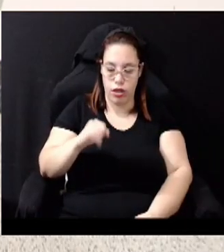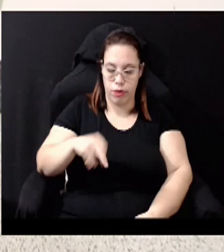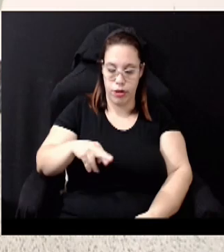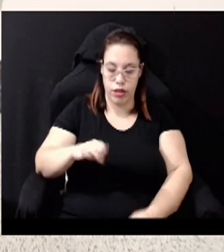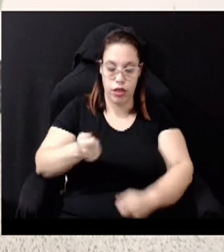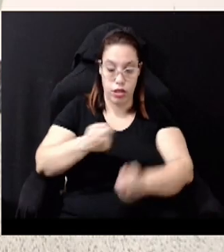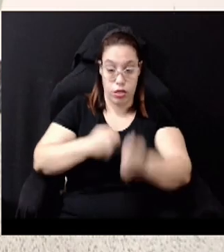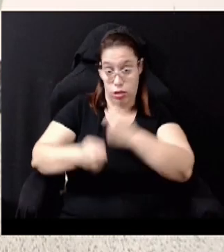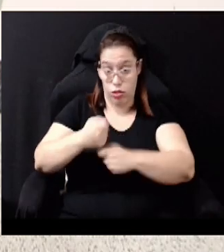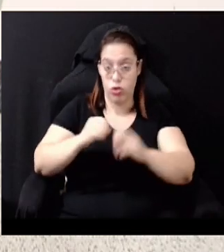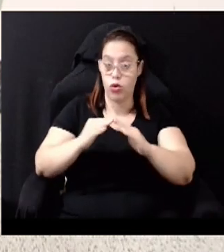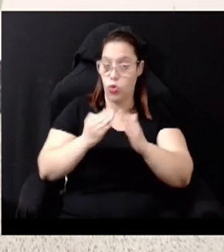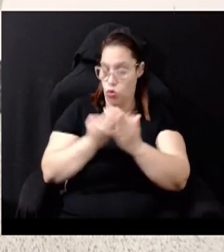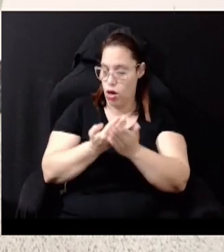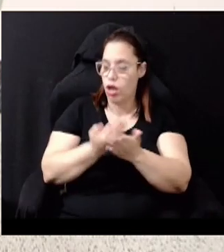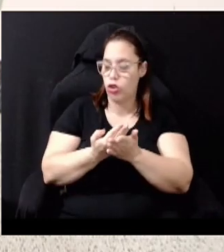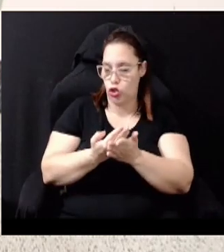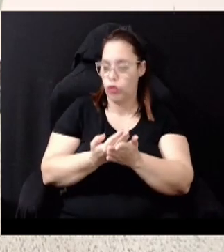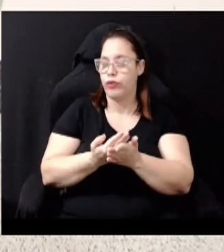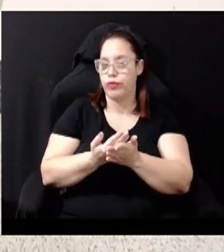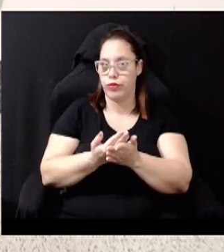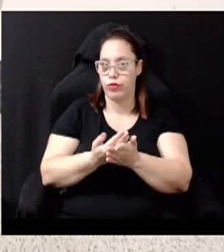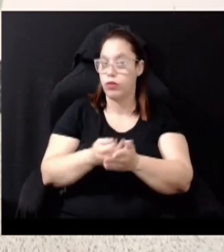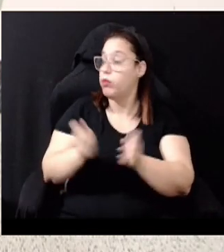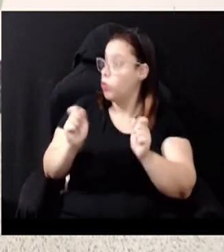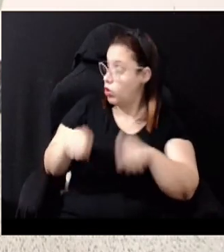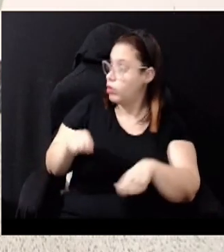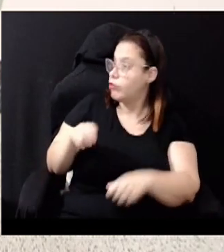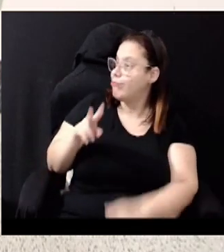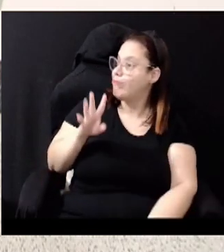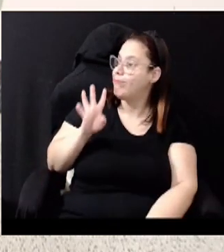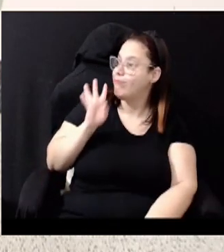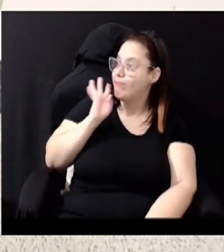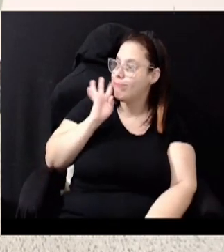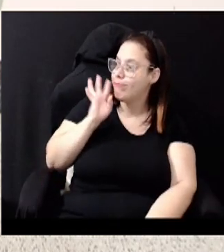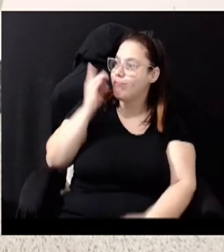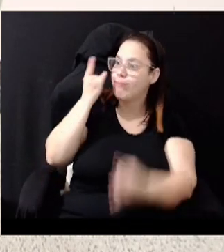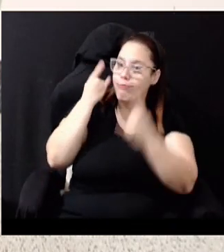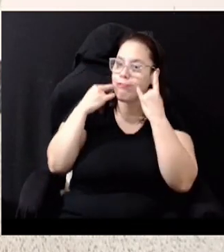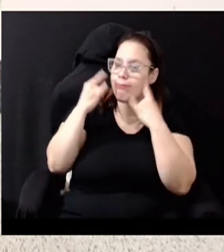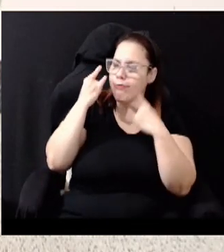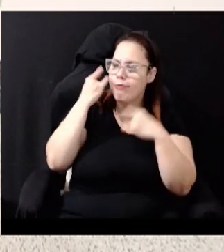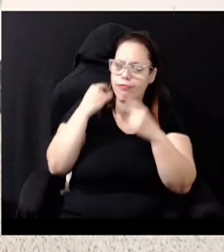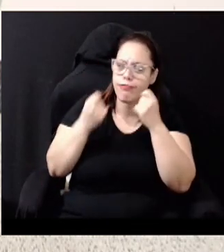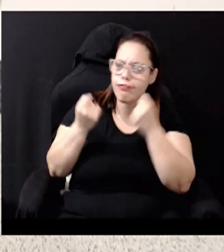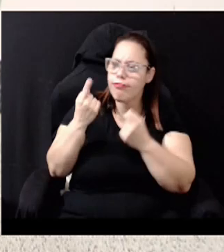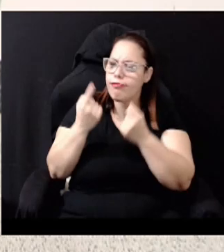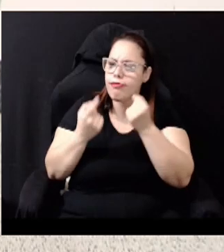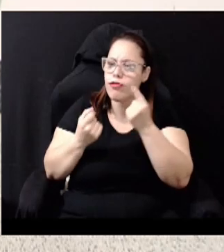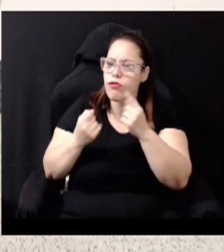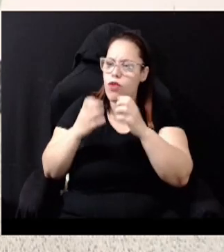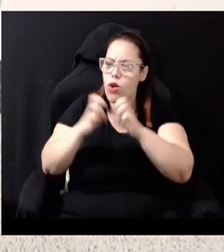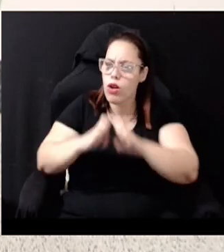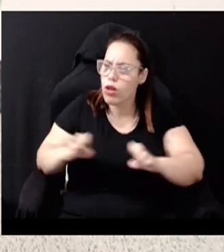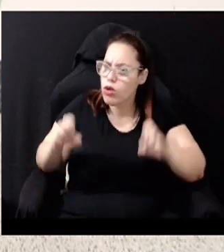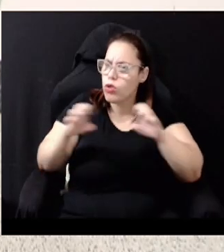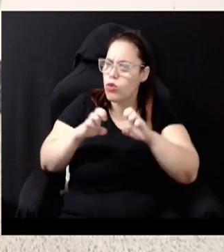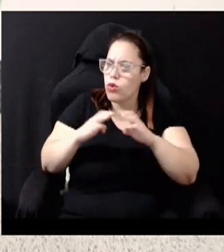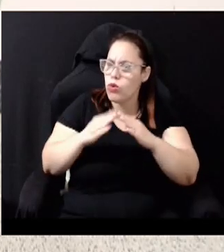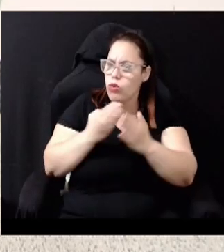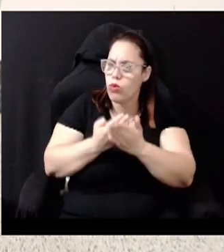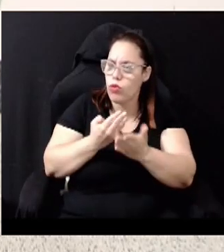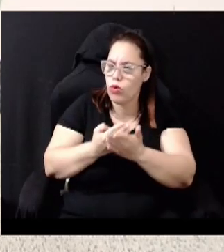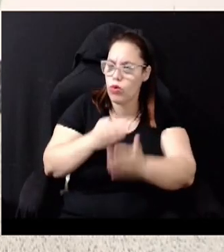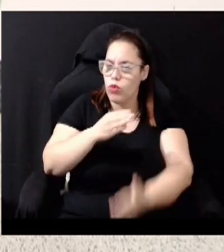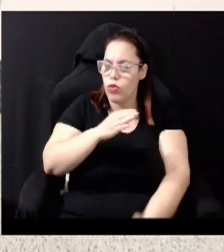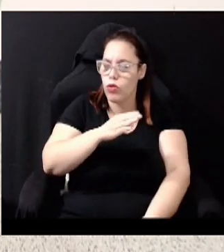colégio. Pois é, super interessante tudo isso, e também tem uma questão que envolve a estrutura das escolas públicas e privadas,